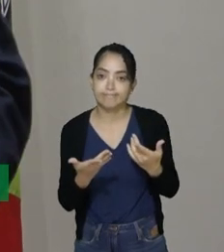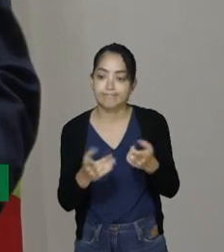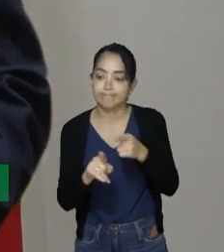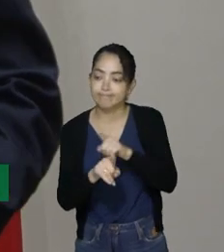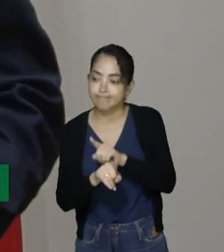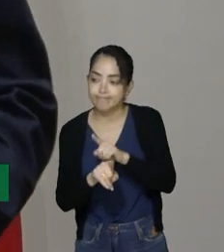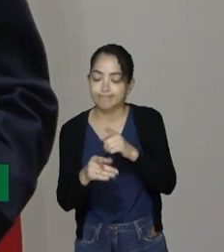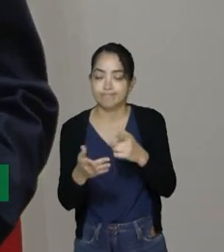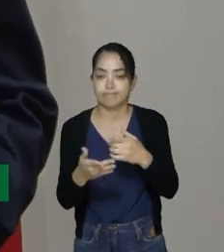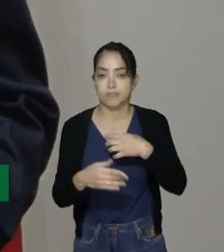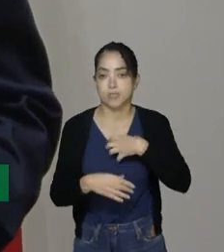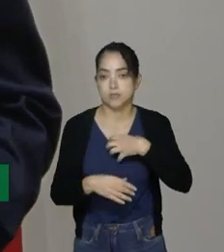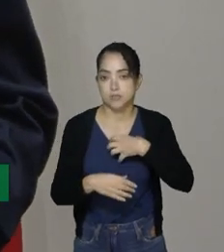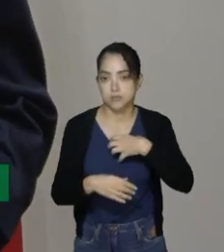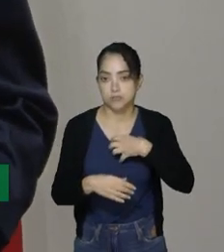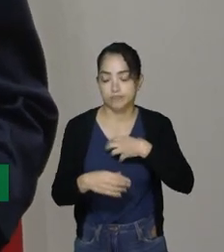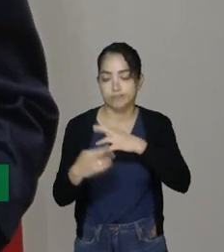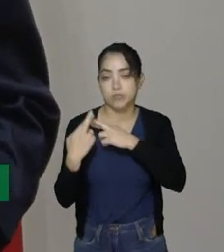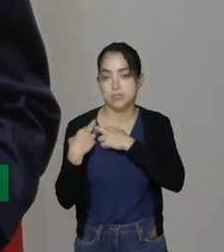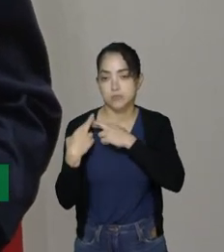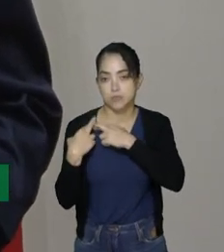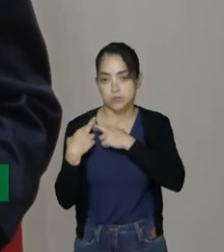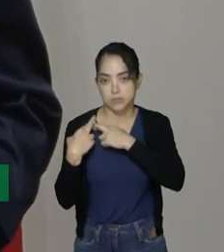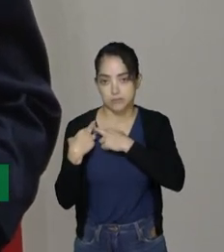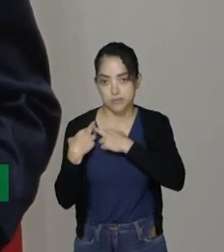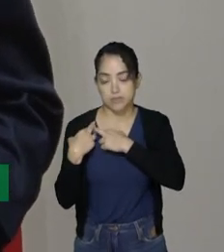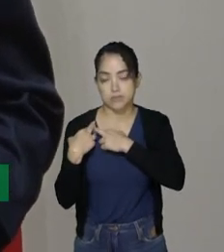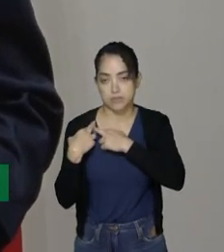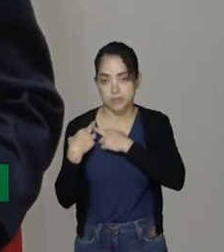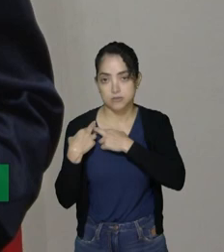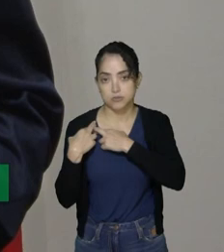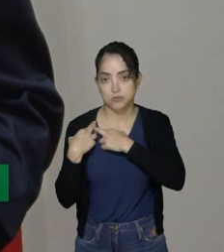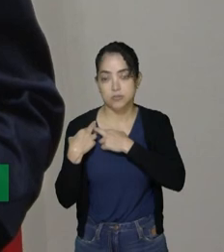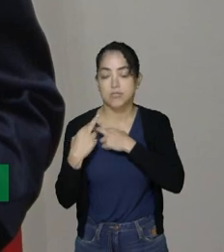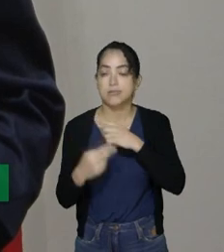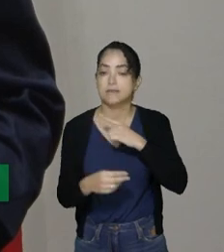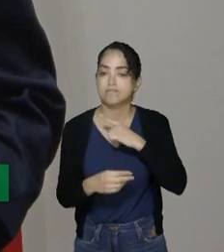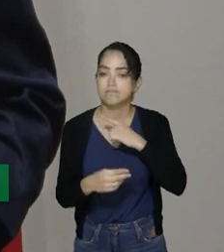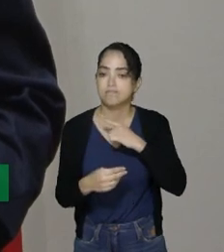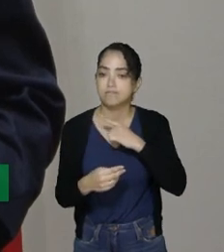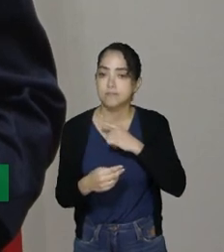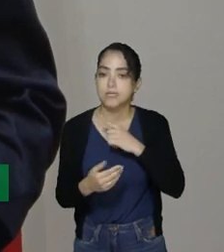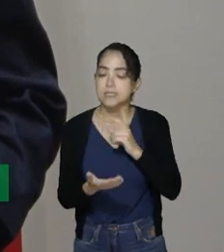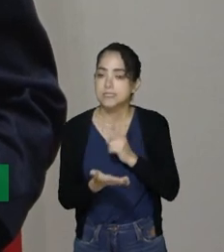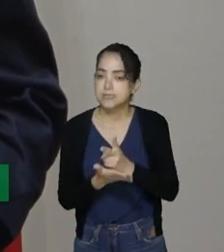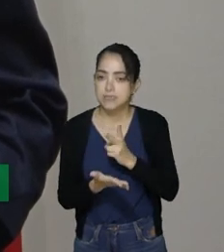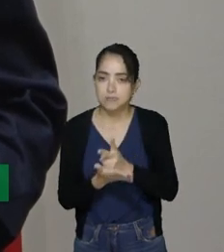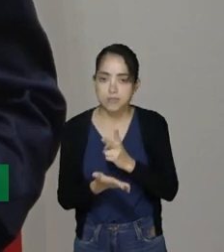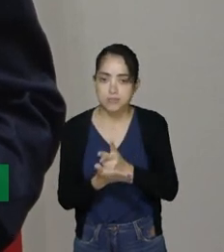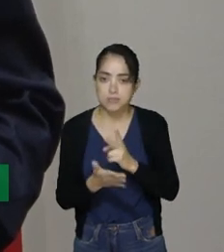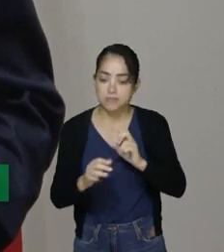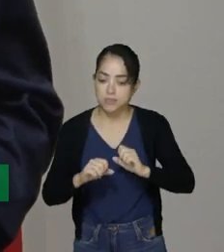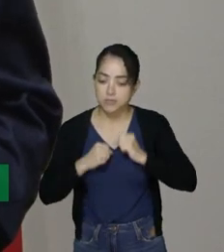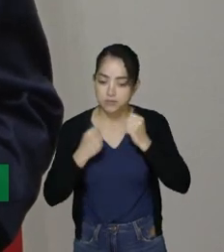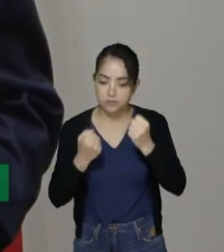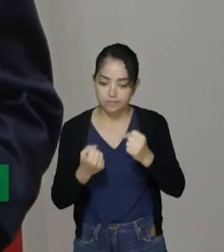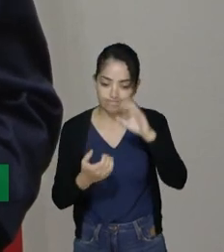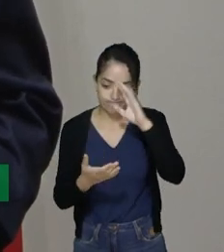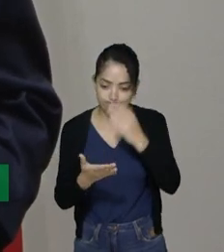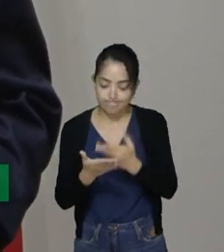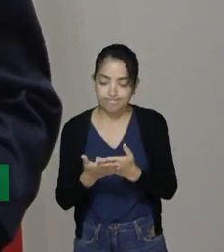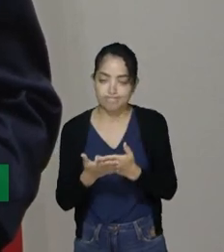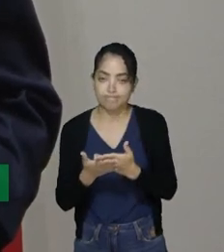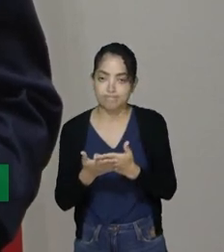o sentimento da responsabilidade que nós sempre tivemos na defesa daquilo que nós acreditamos.